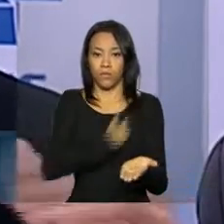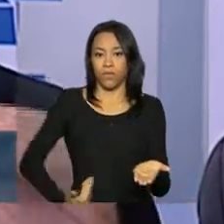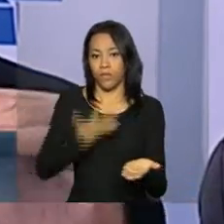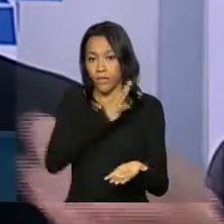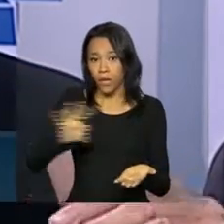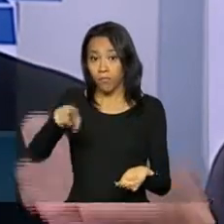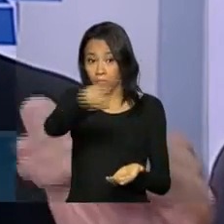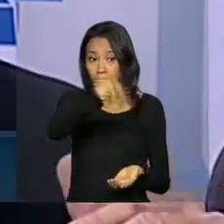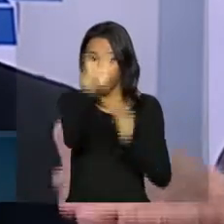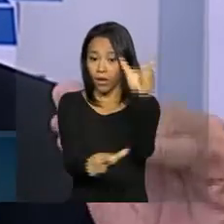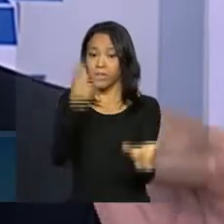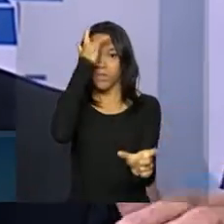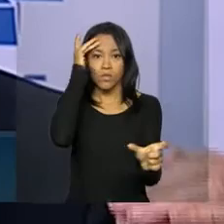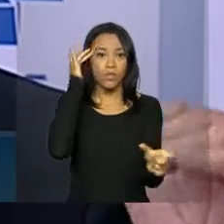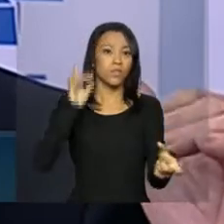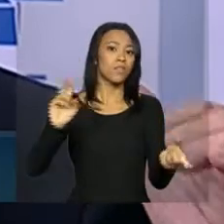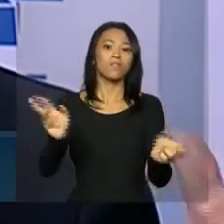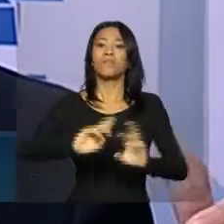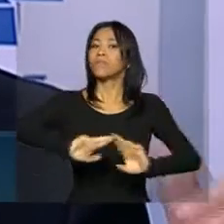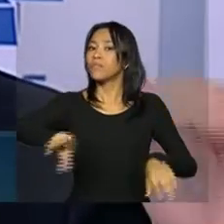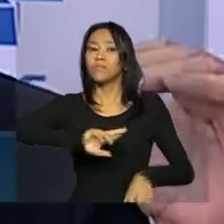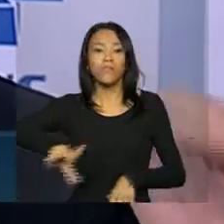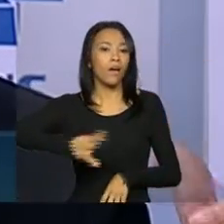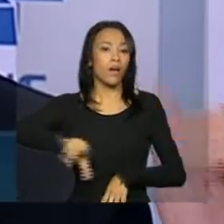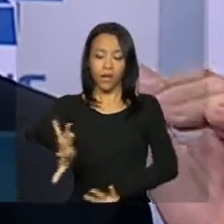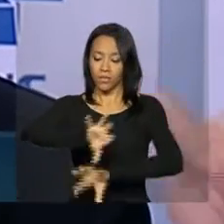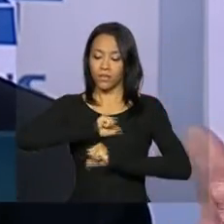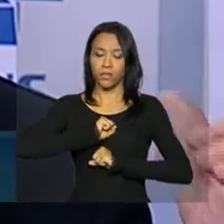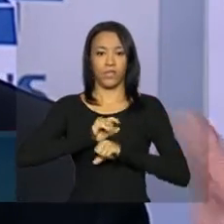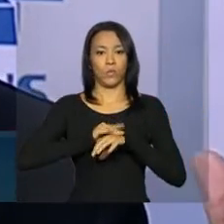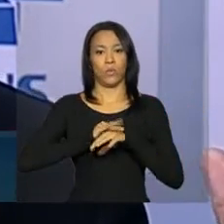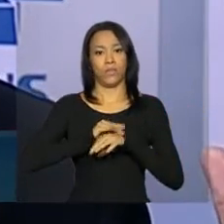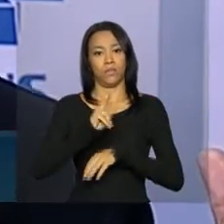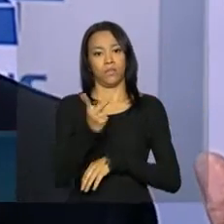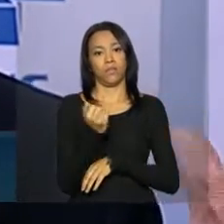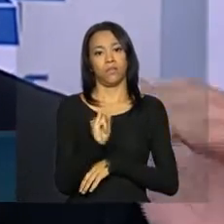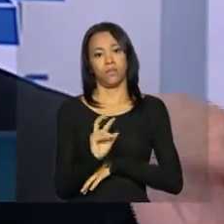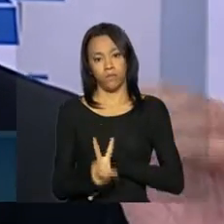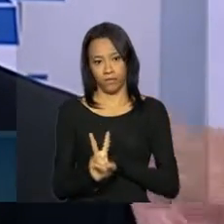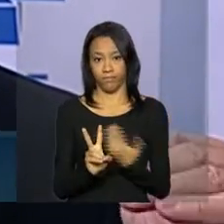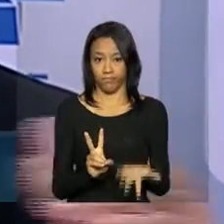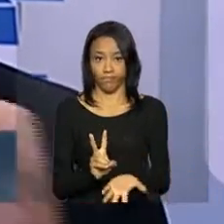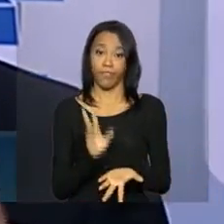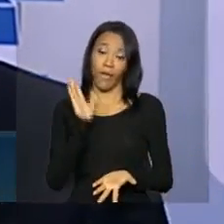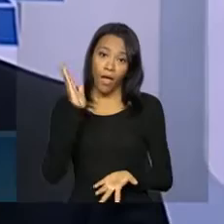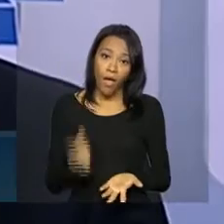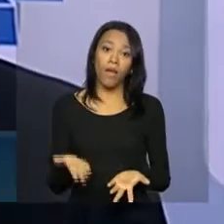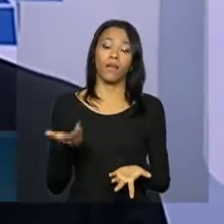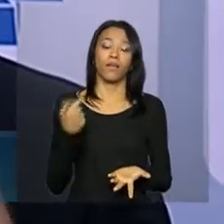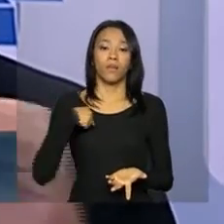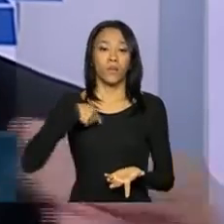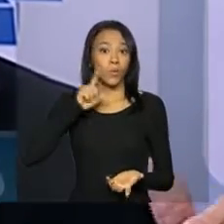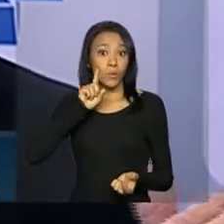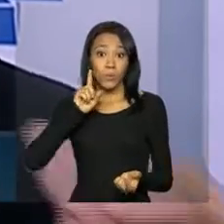pessoa não venha a adquirir o vírus HIV. Então, esse é que é